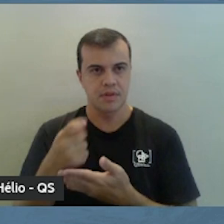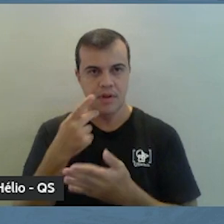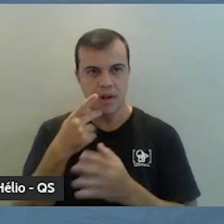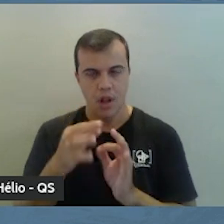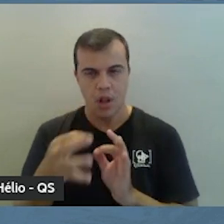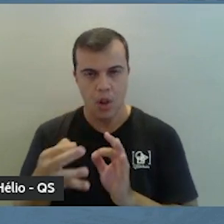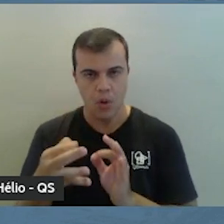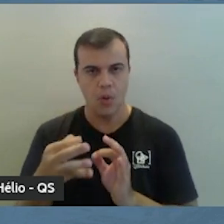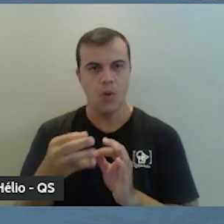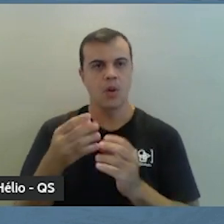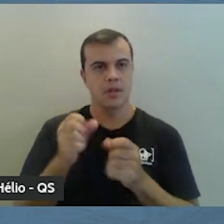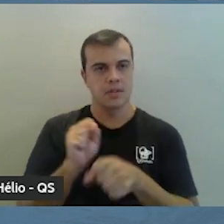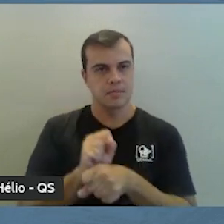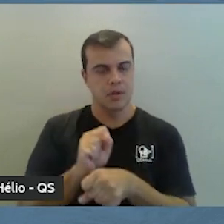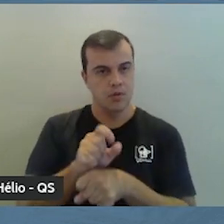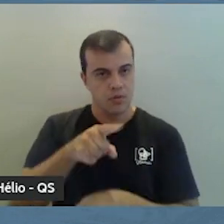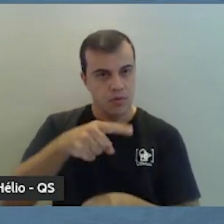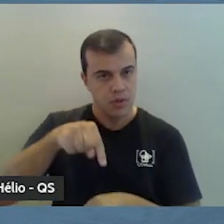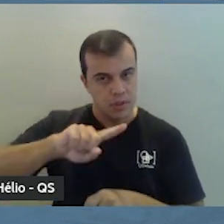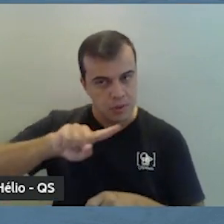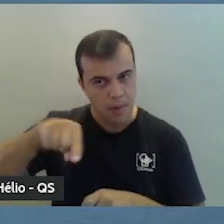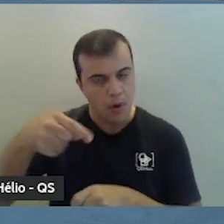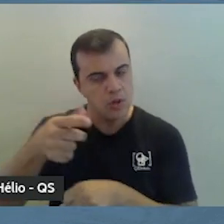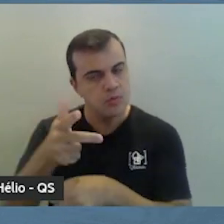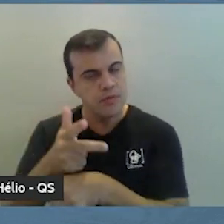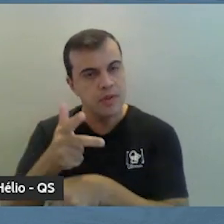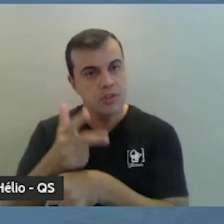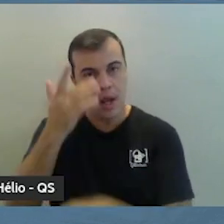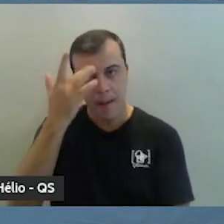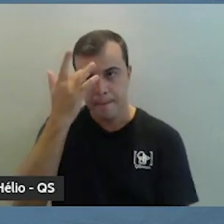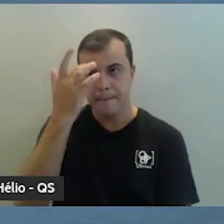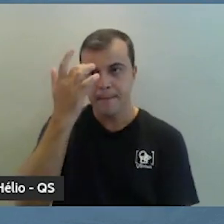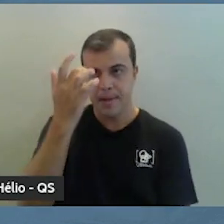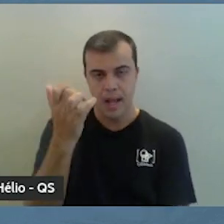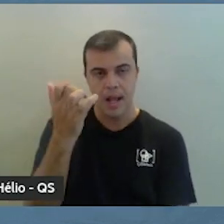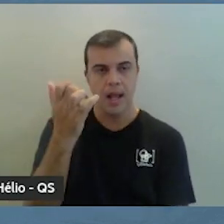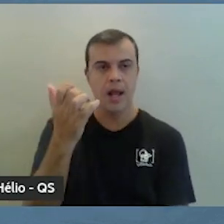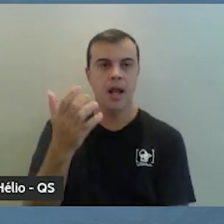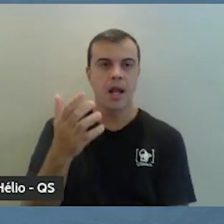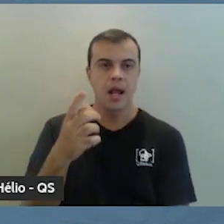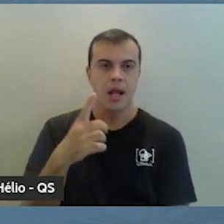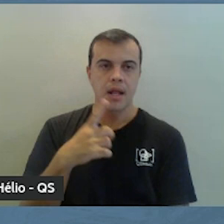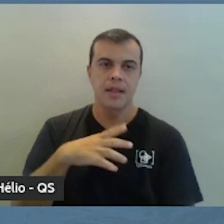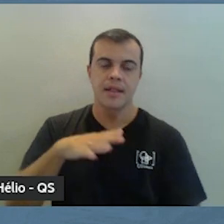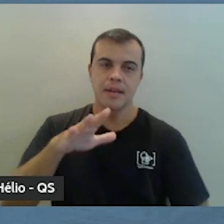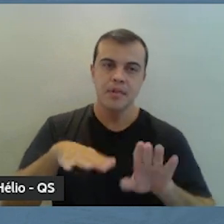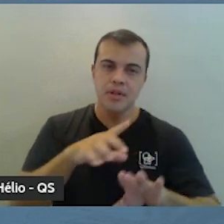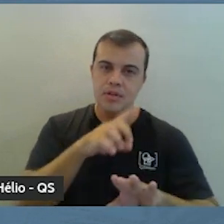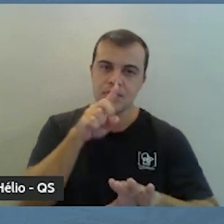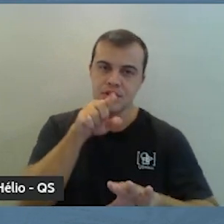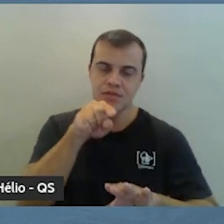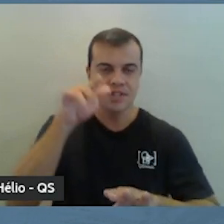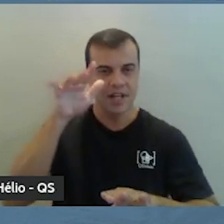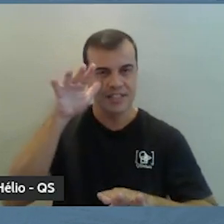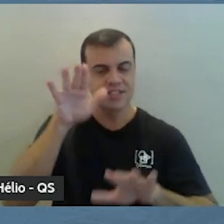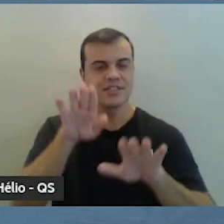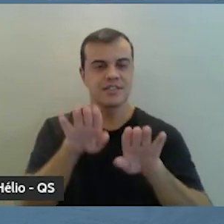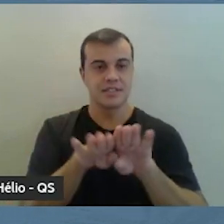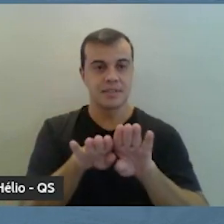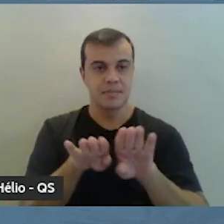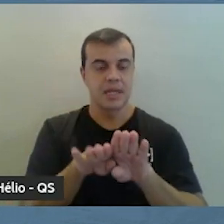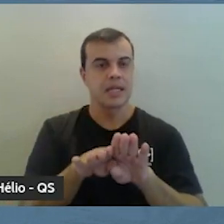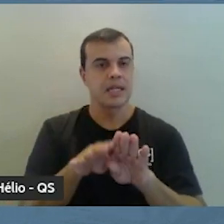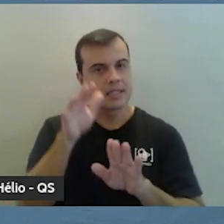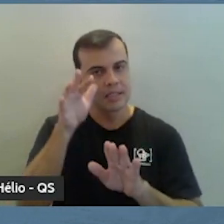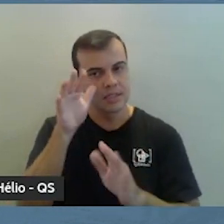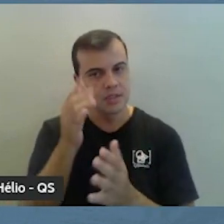longo. Então, espero vocês no próximo episódio de amanhã, ou melhor, dependendo do dia que vocês forem assistir, mas não deixem